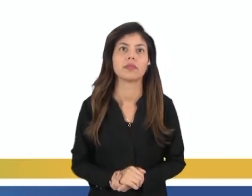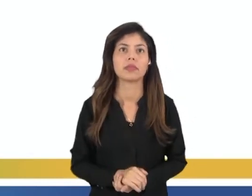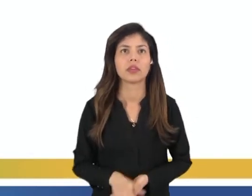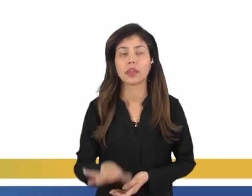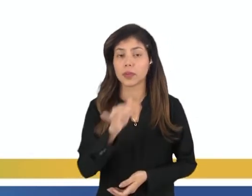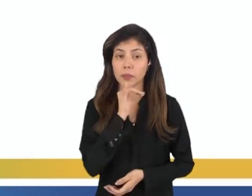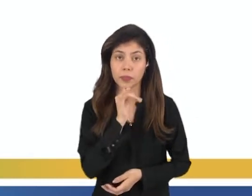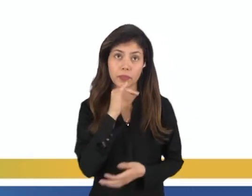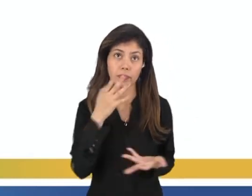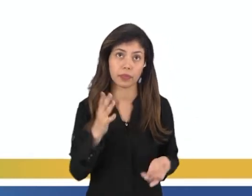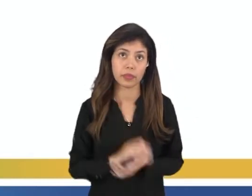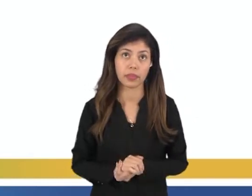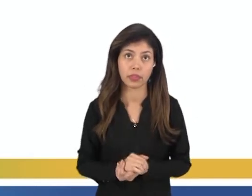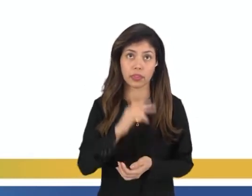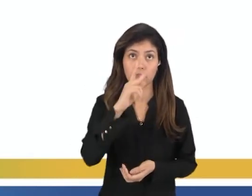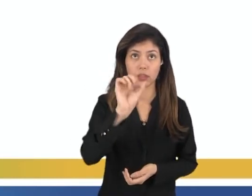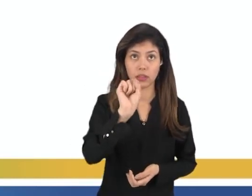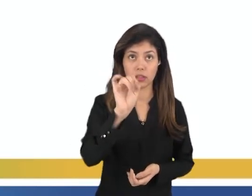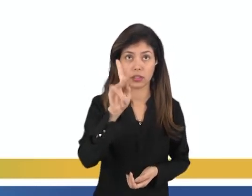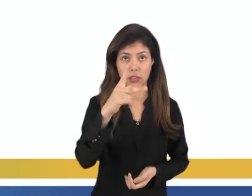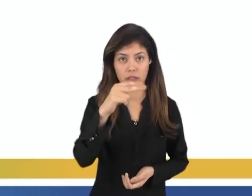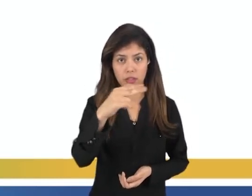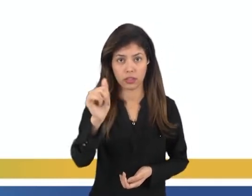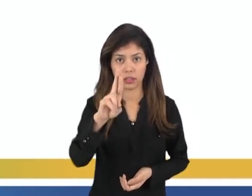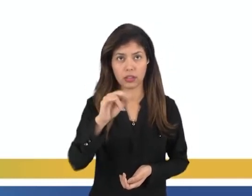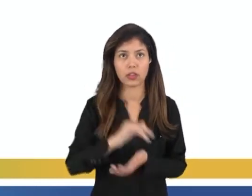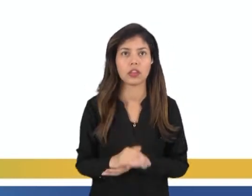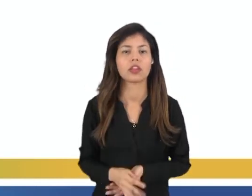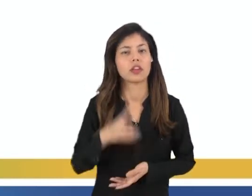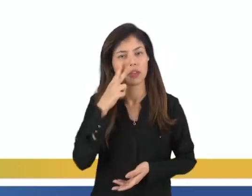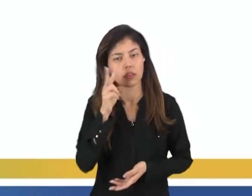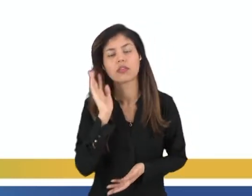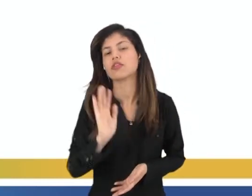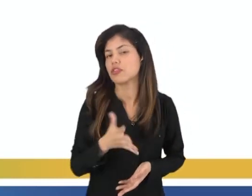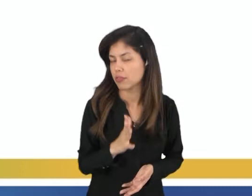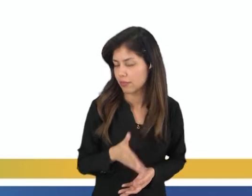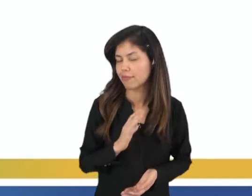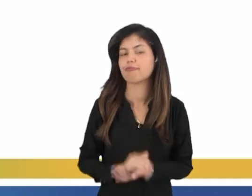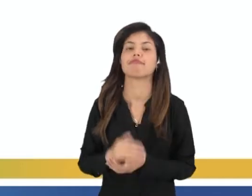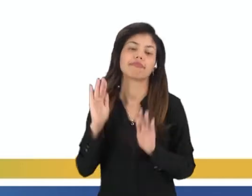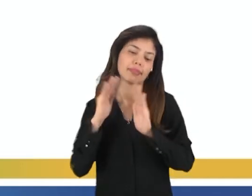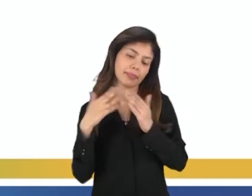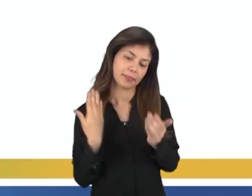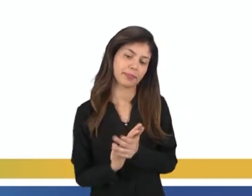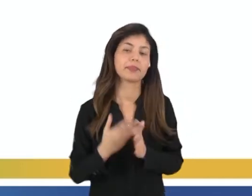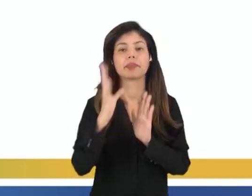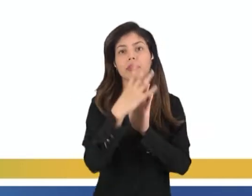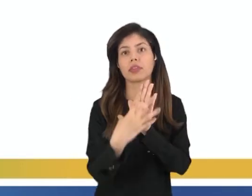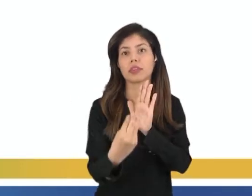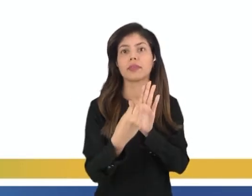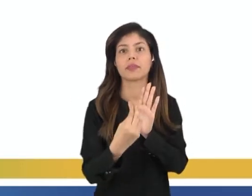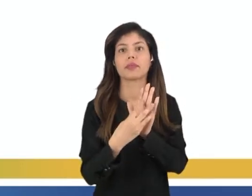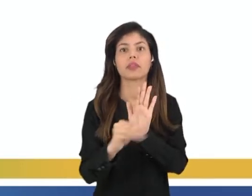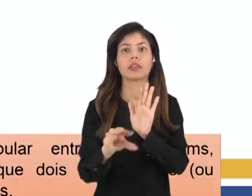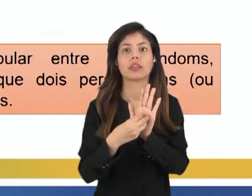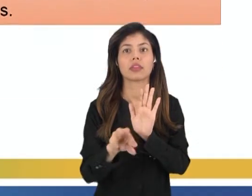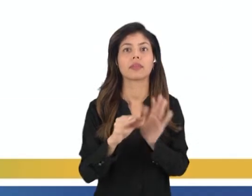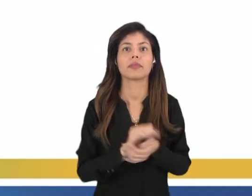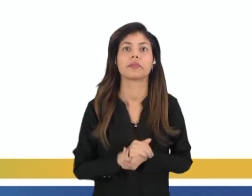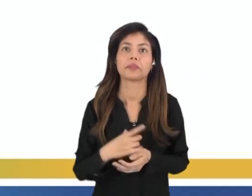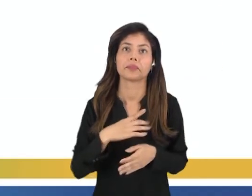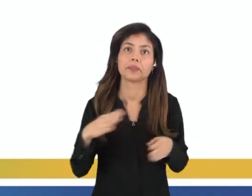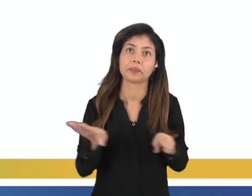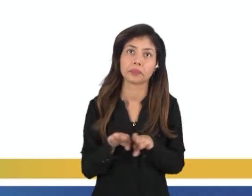Nós temos também o shippar. Vocês já devem ter ouvido muito nas escolas, em outros lugares nas mídias sociais, nas redes. O